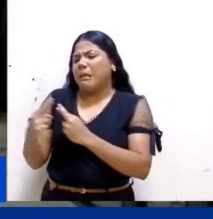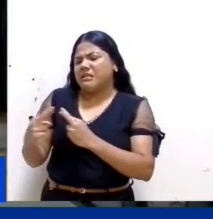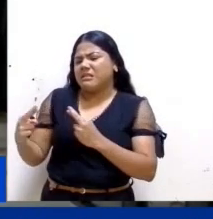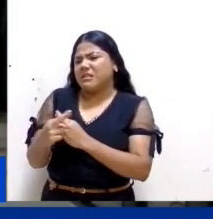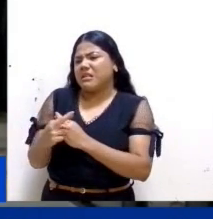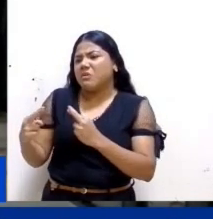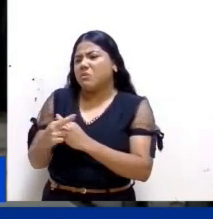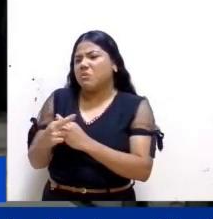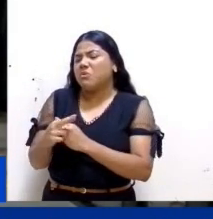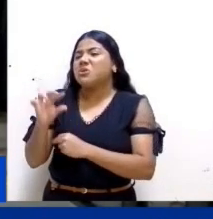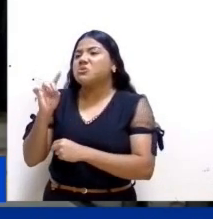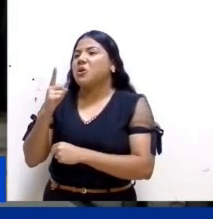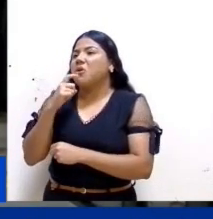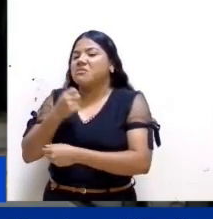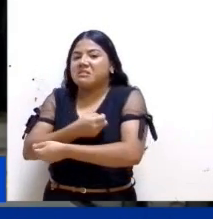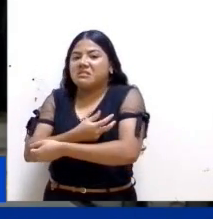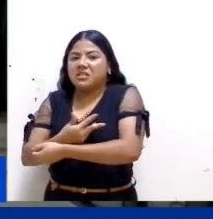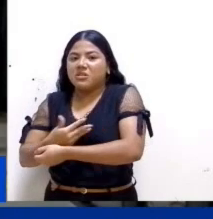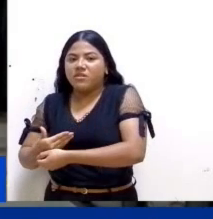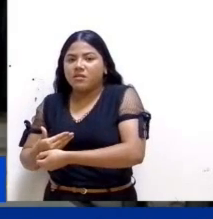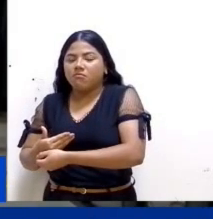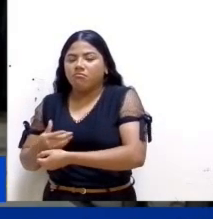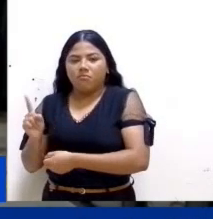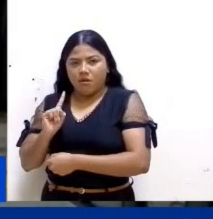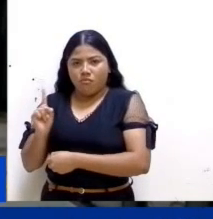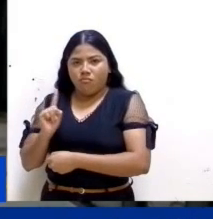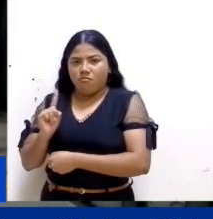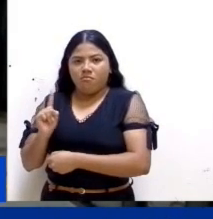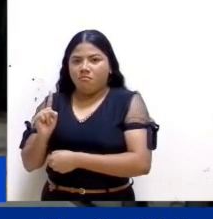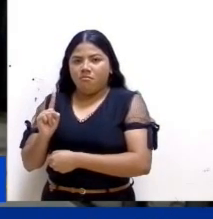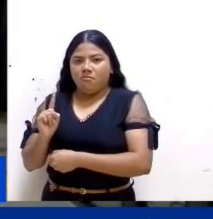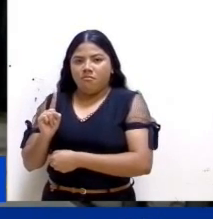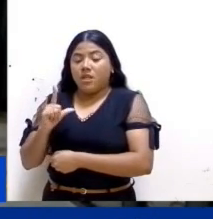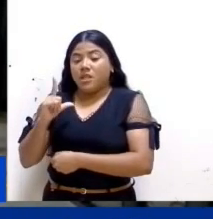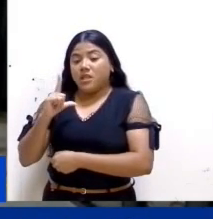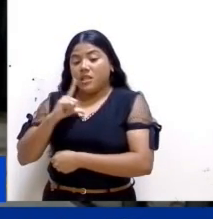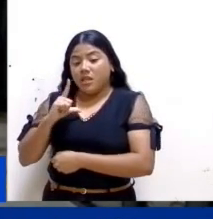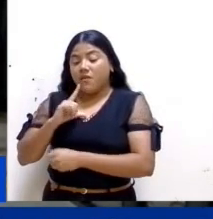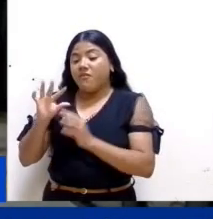relações consanguíneas, relações de sangue.